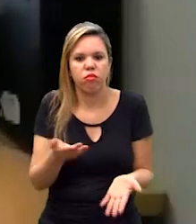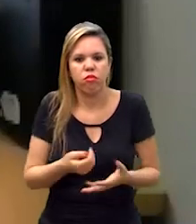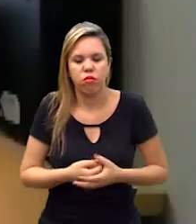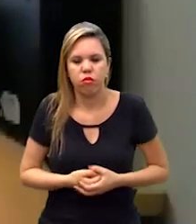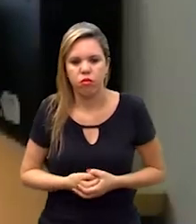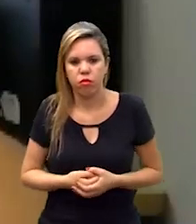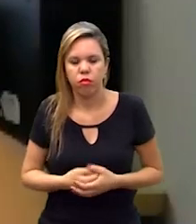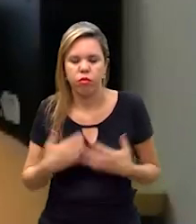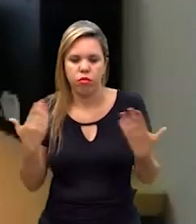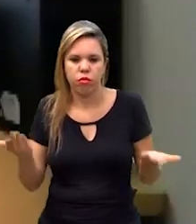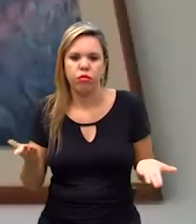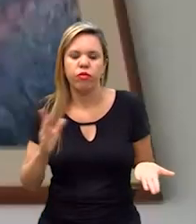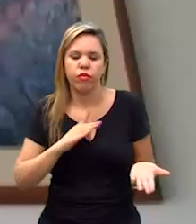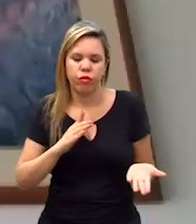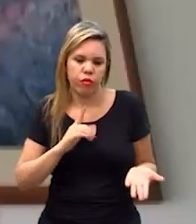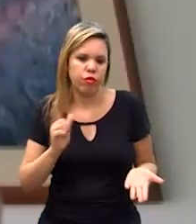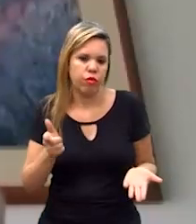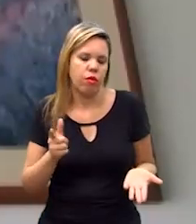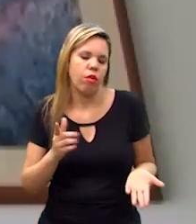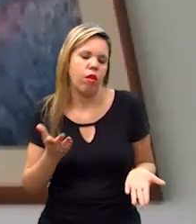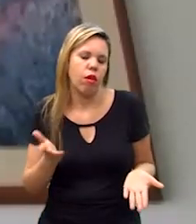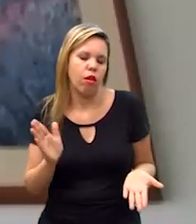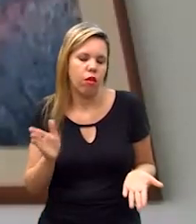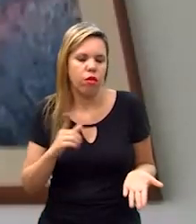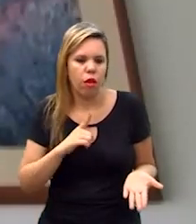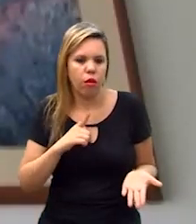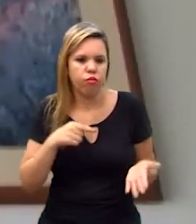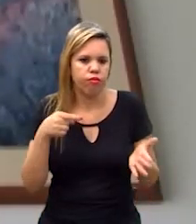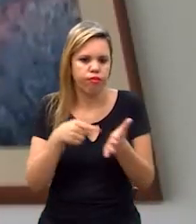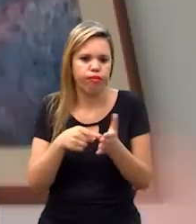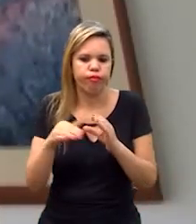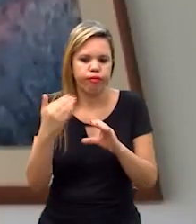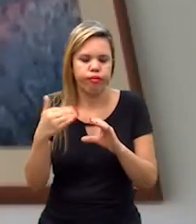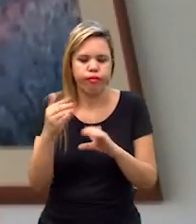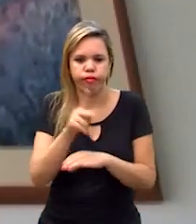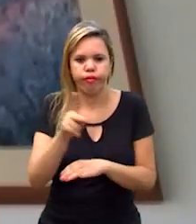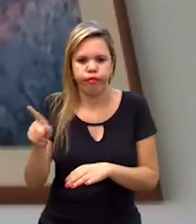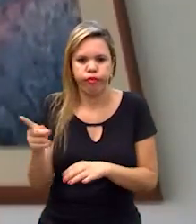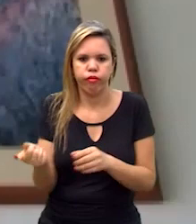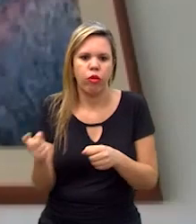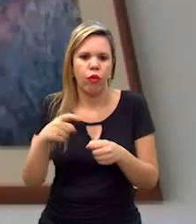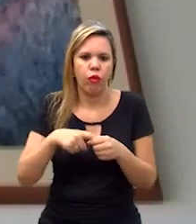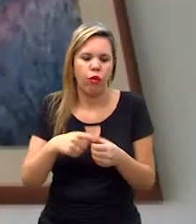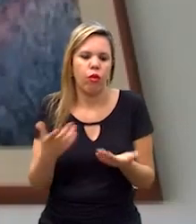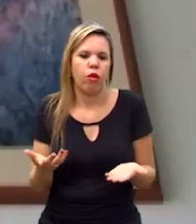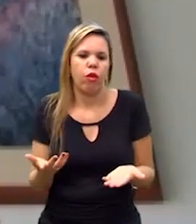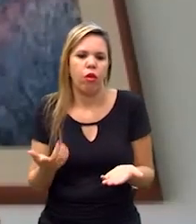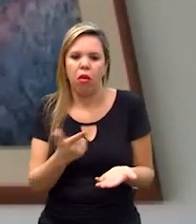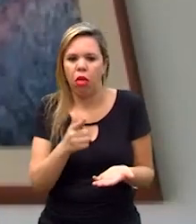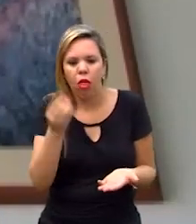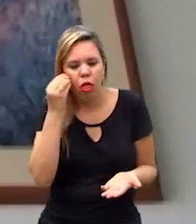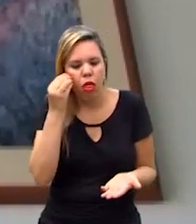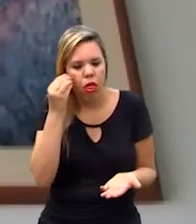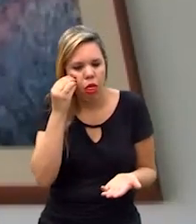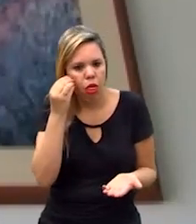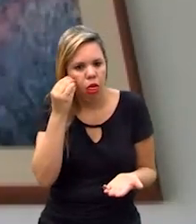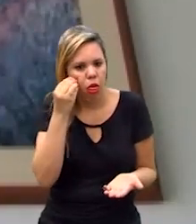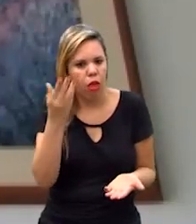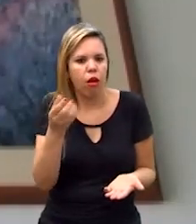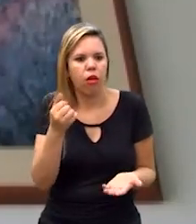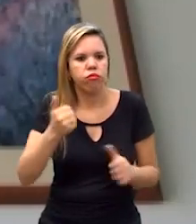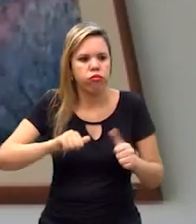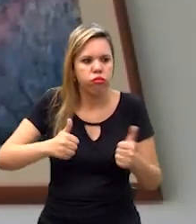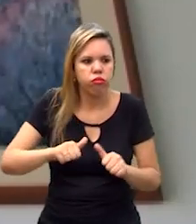revelia? Então, nós já temos recebido denúncias de professores que voltaram sem testagem,